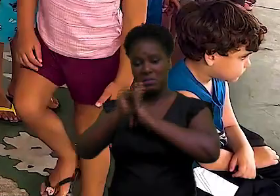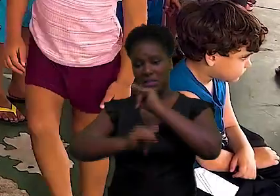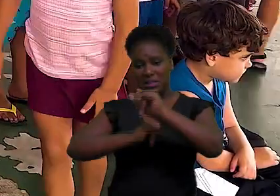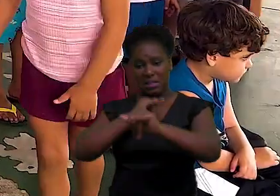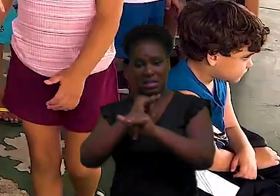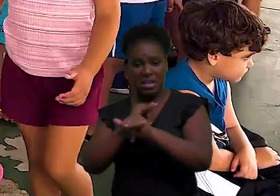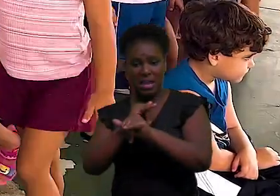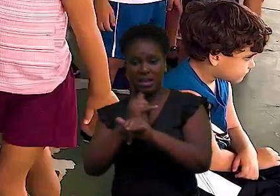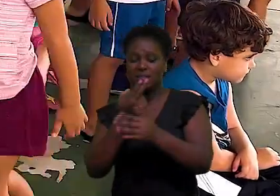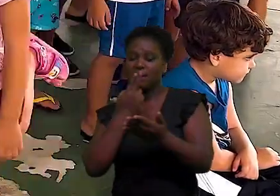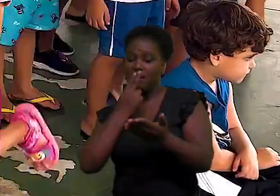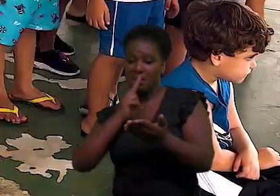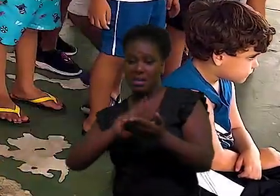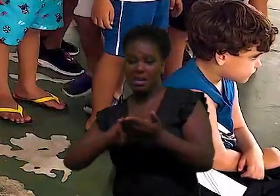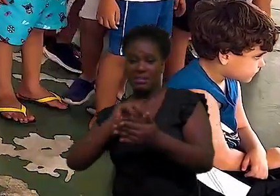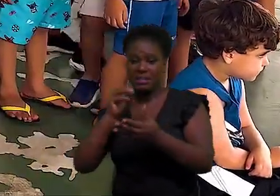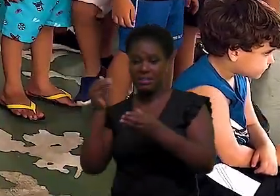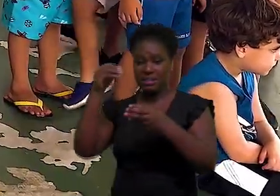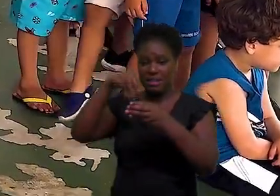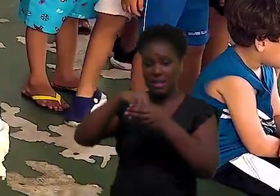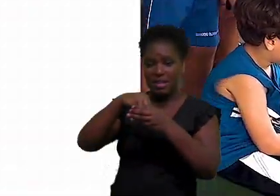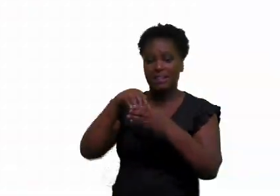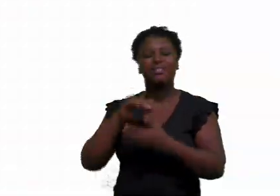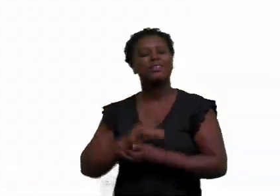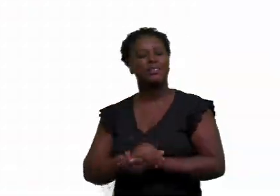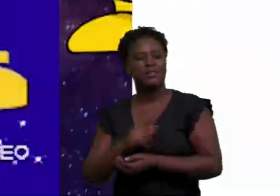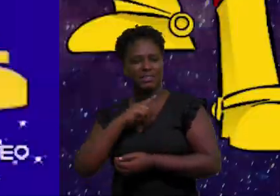eu vou aqui pra todo mundo ver junto comigo.